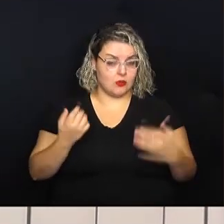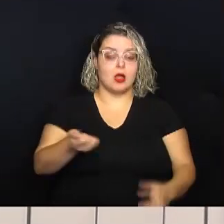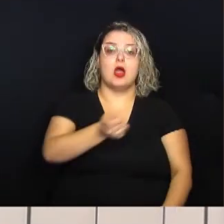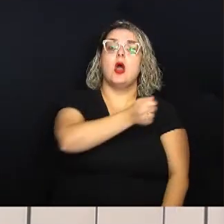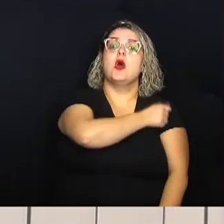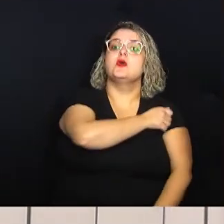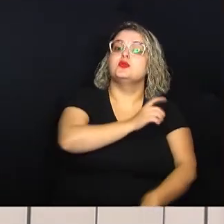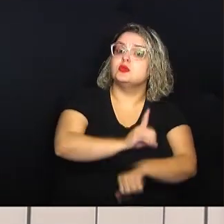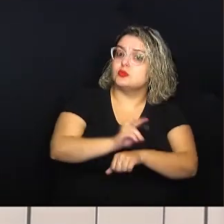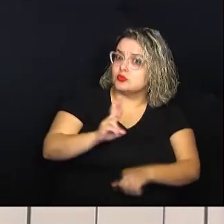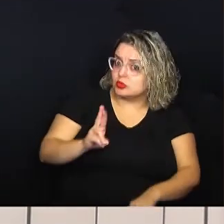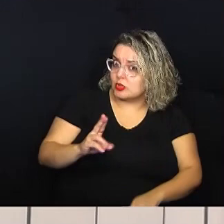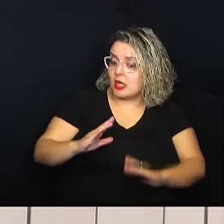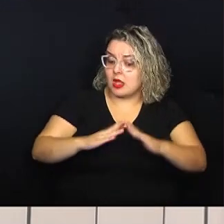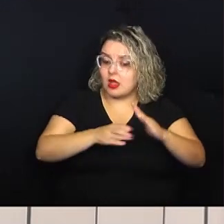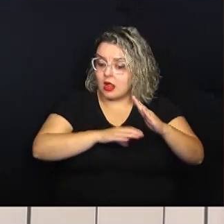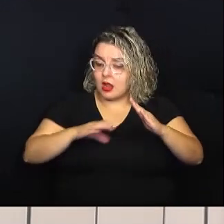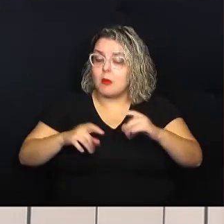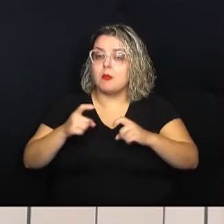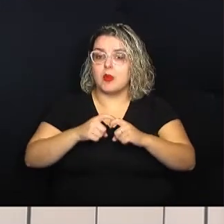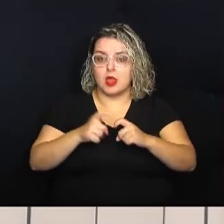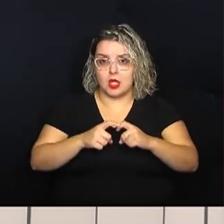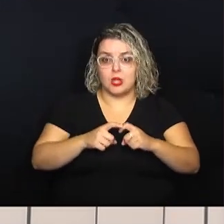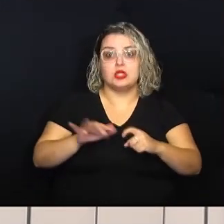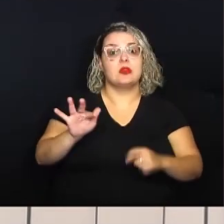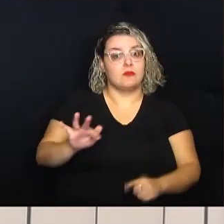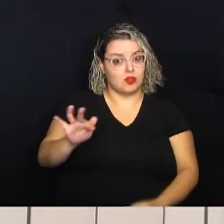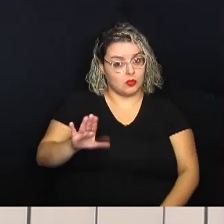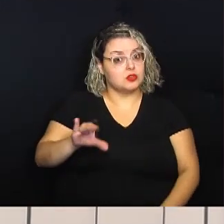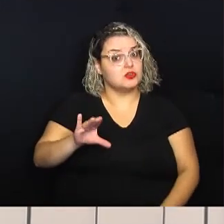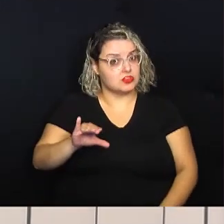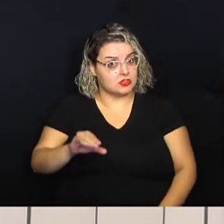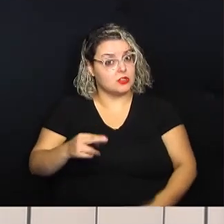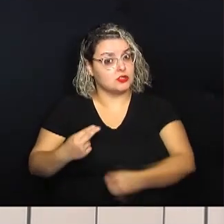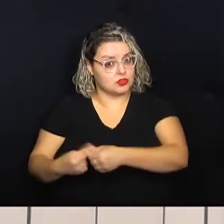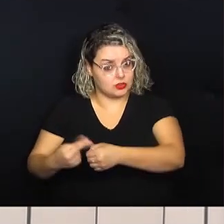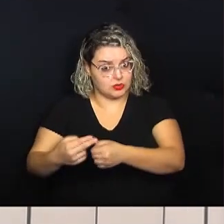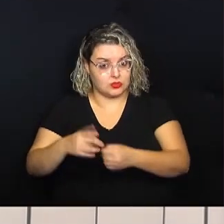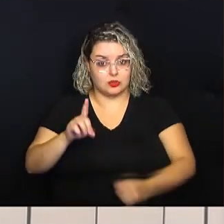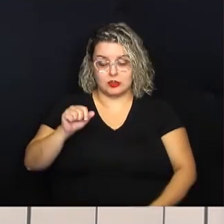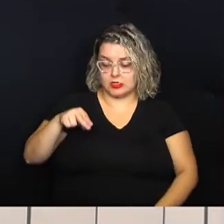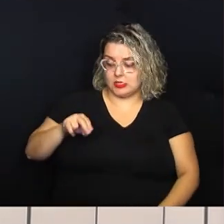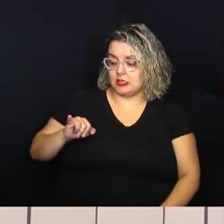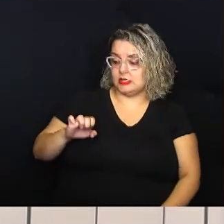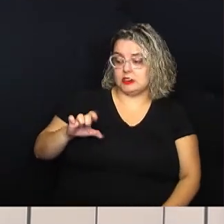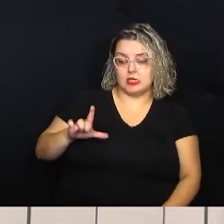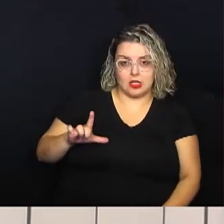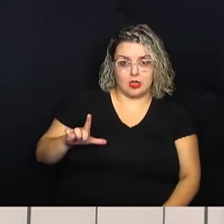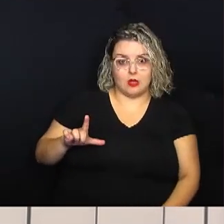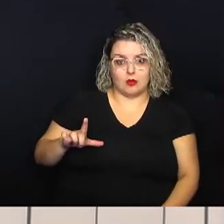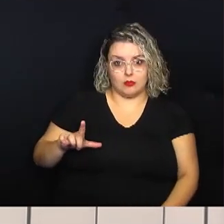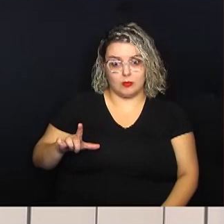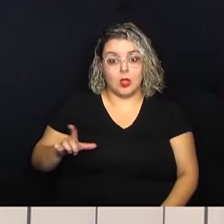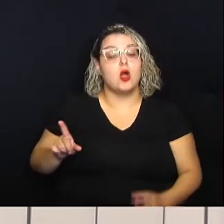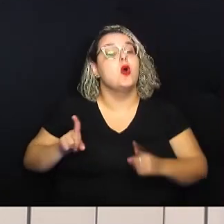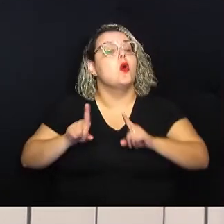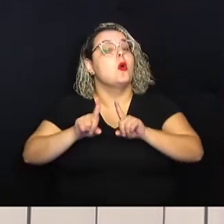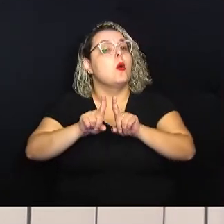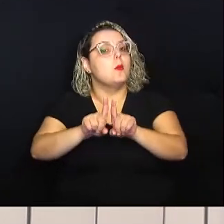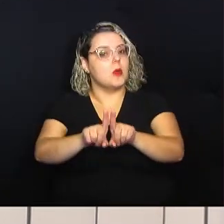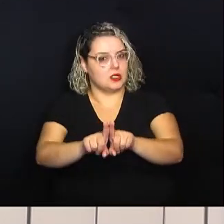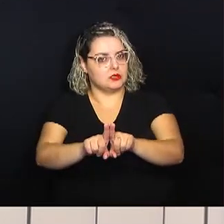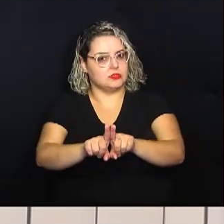doutorado em clínica médica da Faculdade de Ciências Médicas da Unicamp, o Daniel Paixão Pequeno, em parceria com